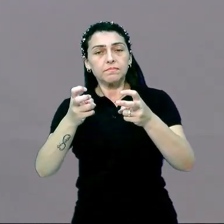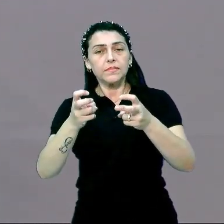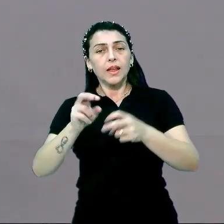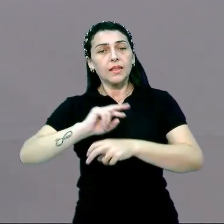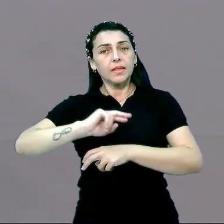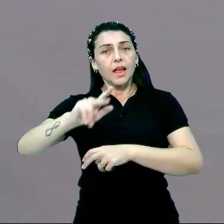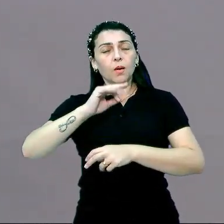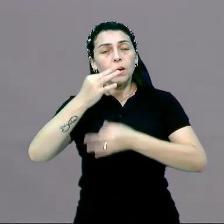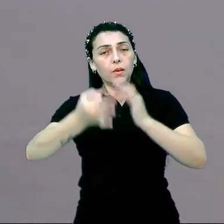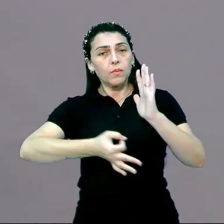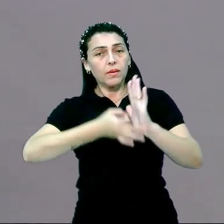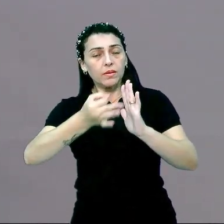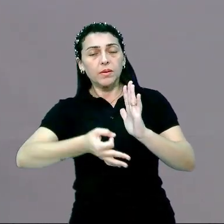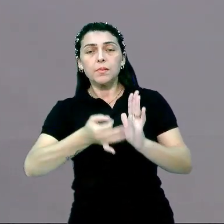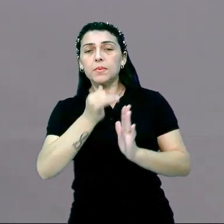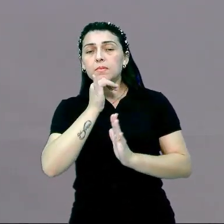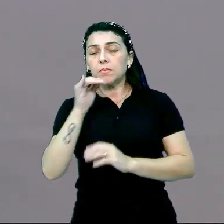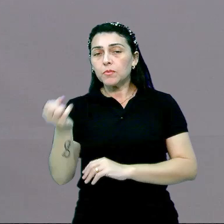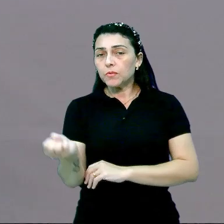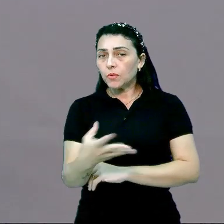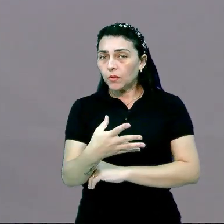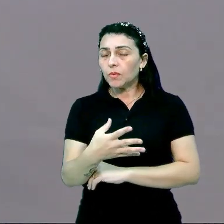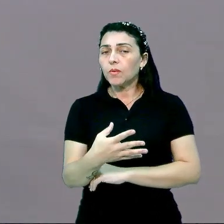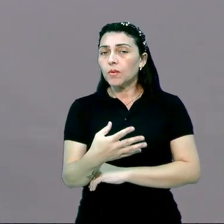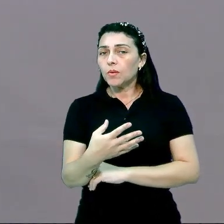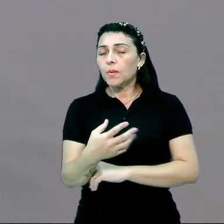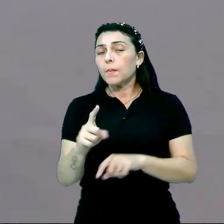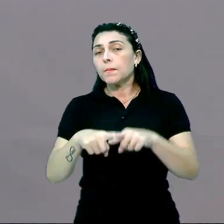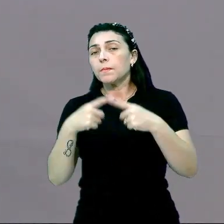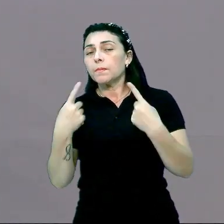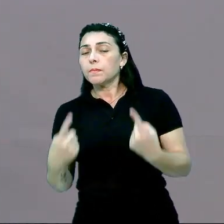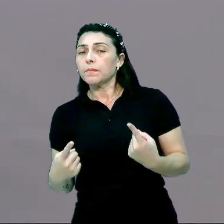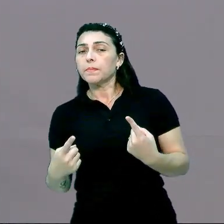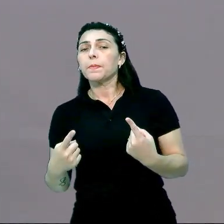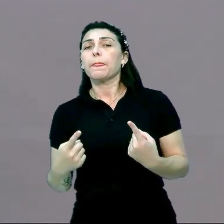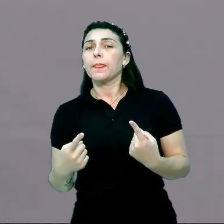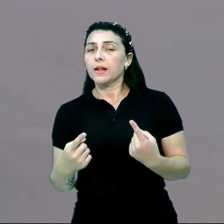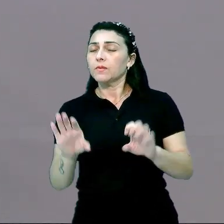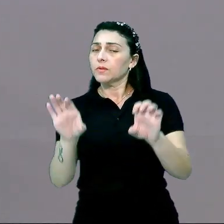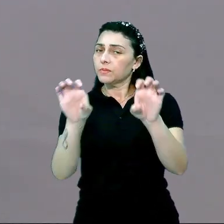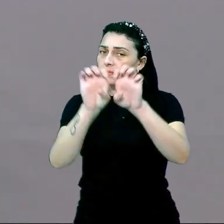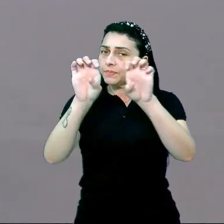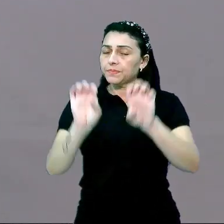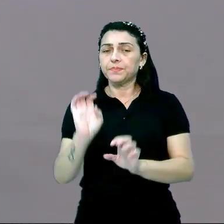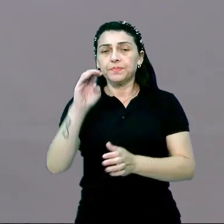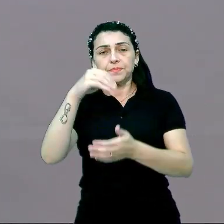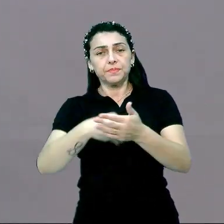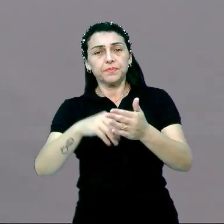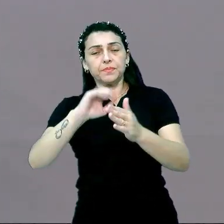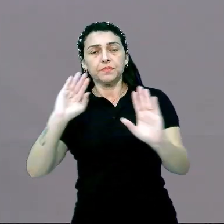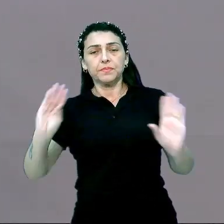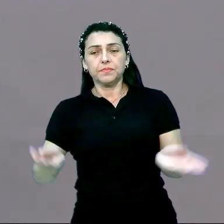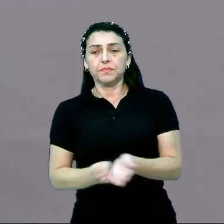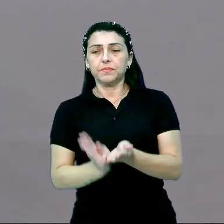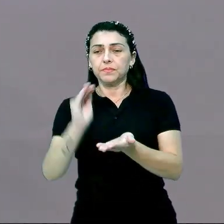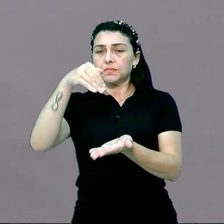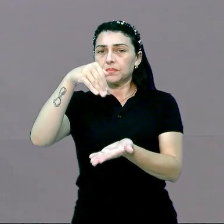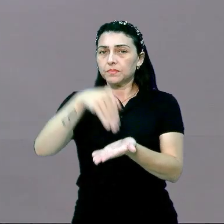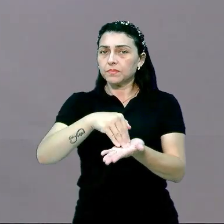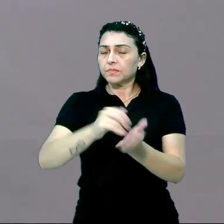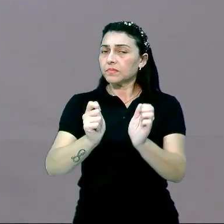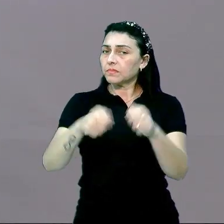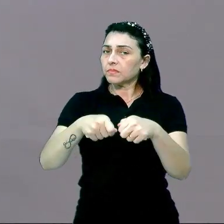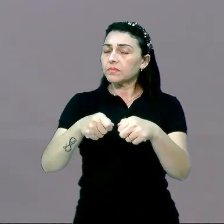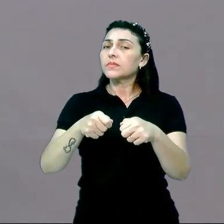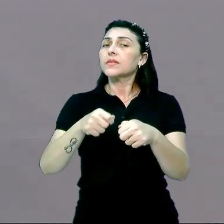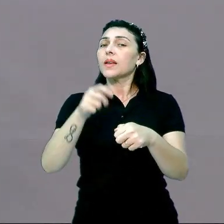não é um argumento, por exemplo, novo, inédito, porém, ele foi muito bem estruturado dentro da conclusão, e aí é capaz